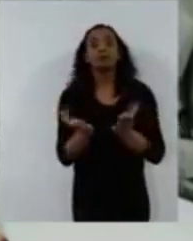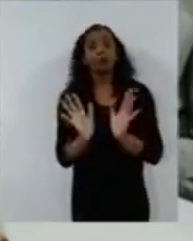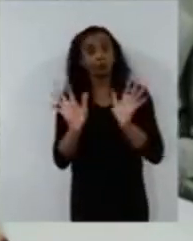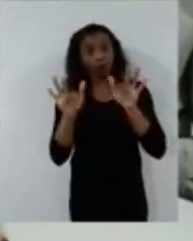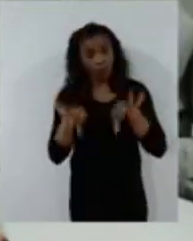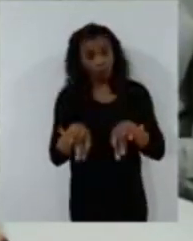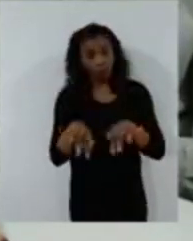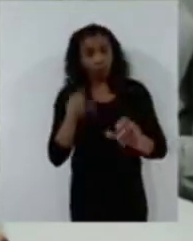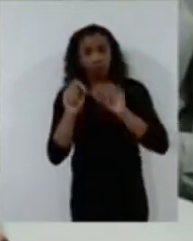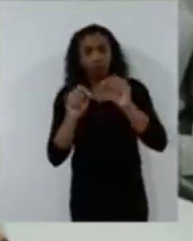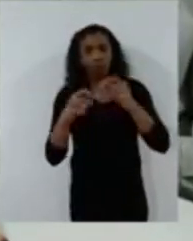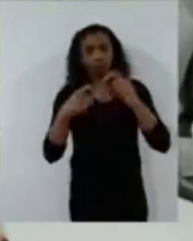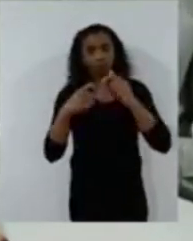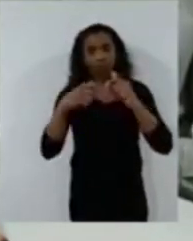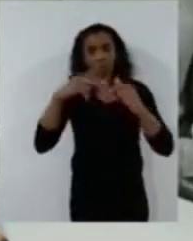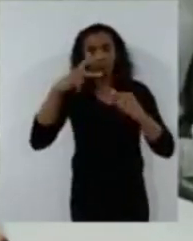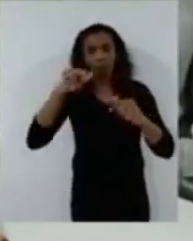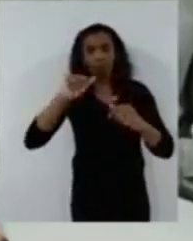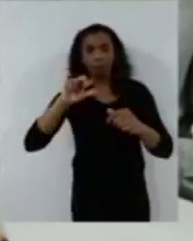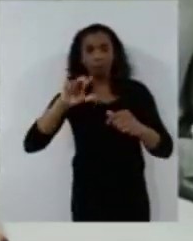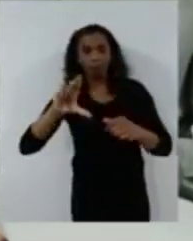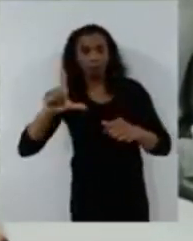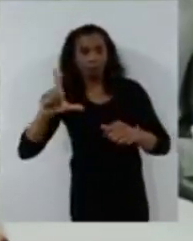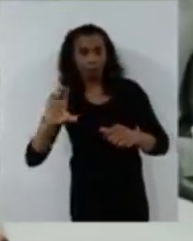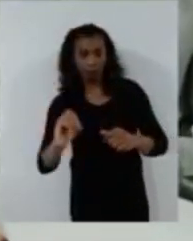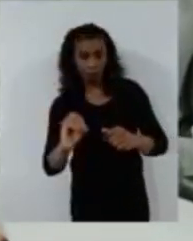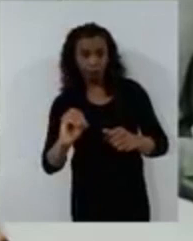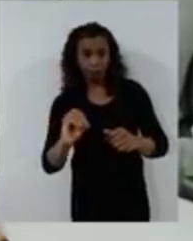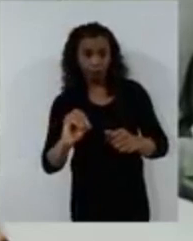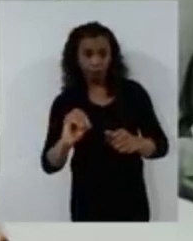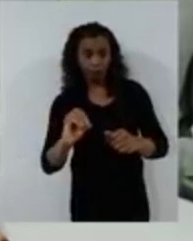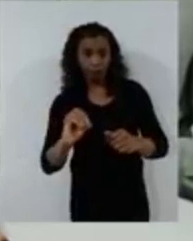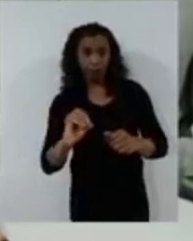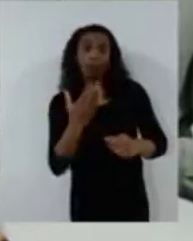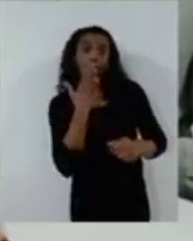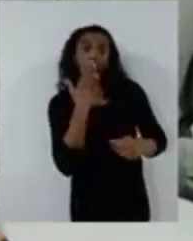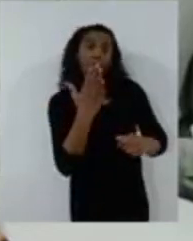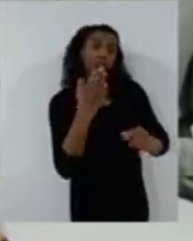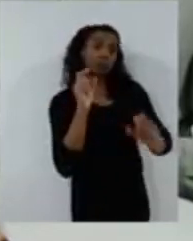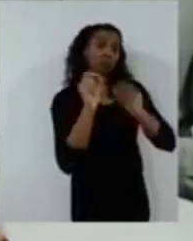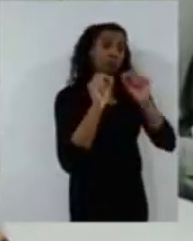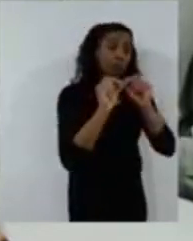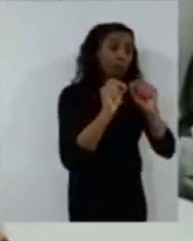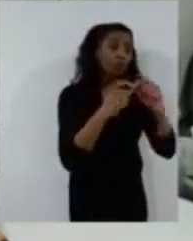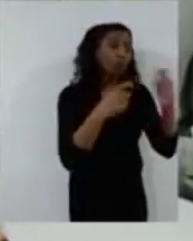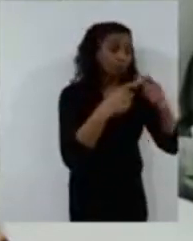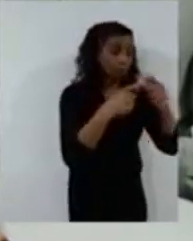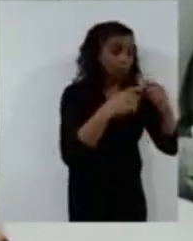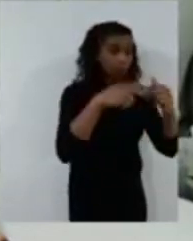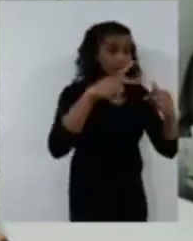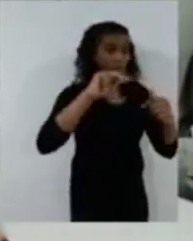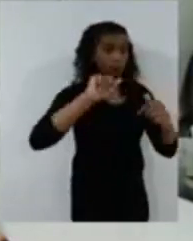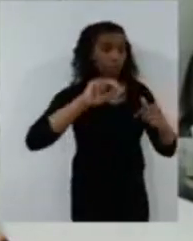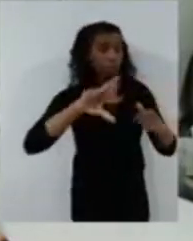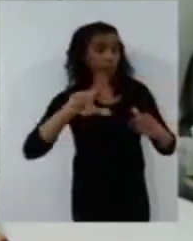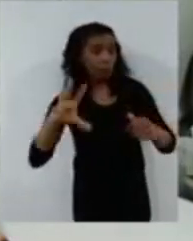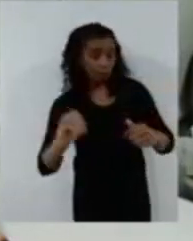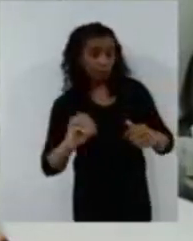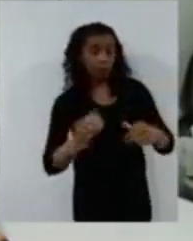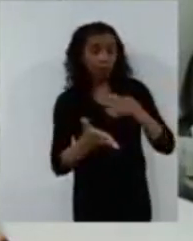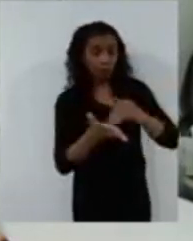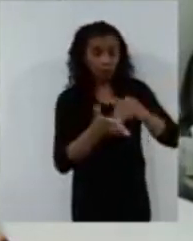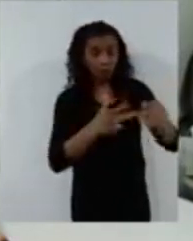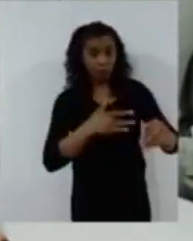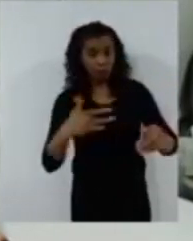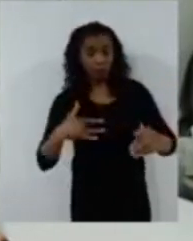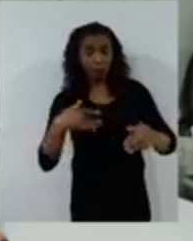do doutor Paulo César, seria muito interessante, eu vou te pedir, doutor Paulo César, o senhor como autoridade máxima de saúde no nosso município,